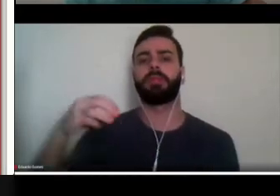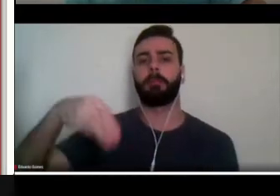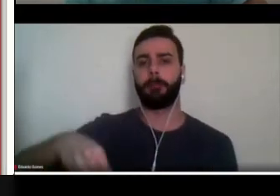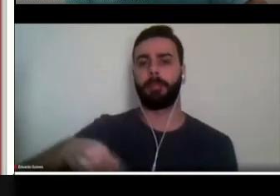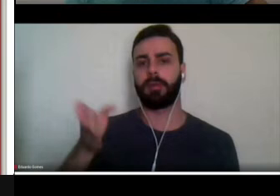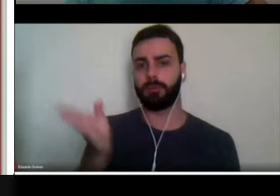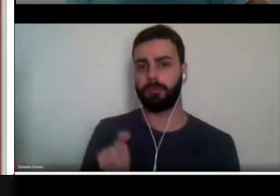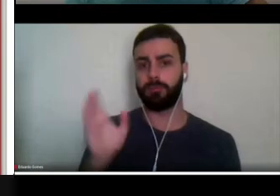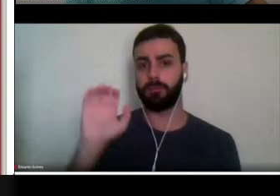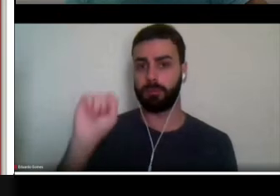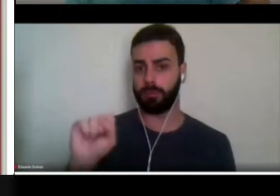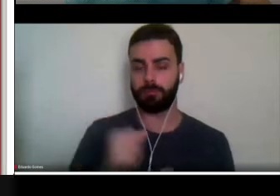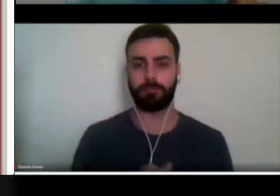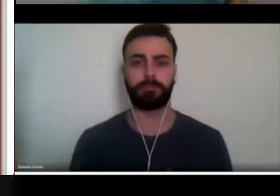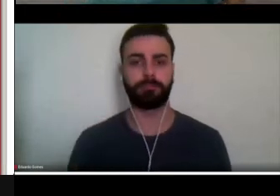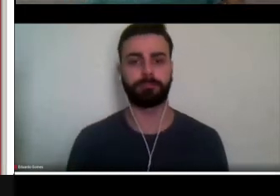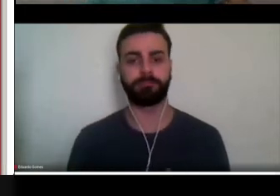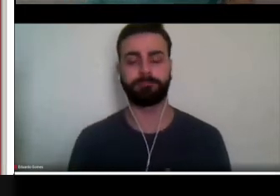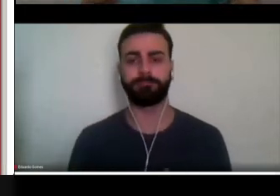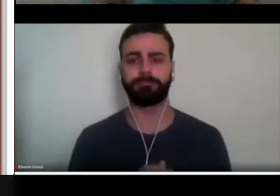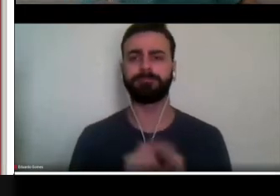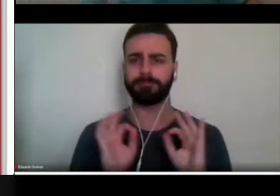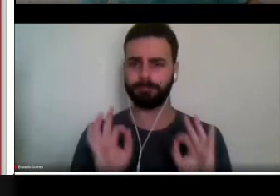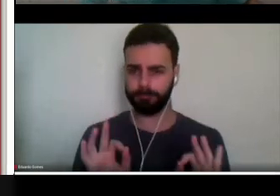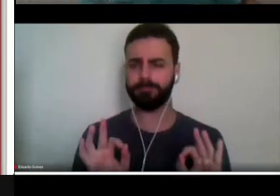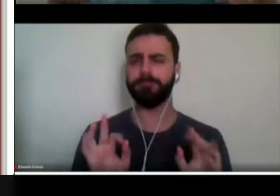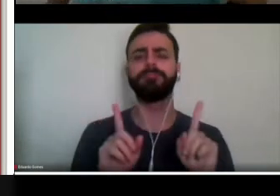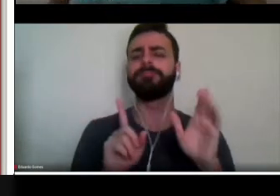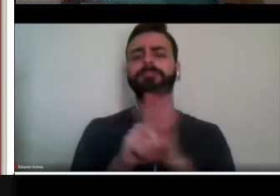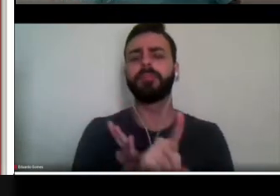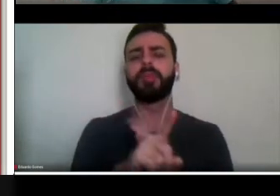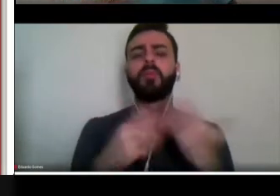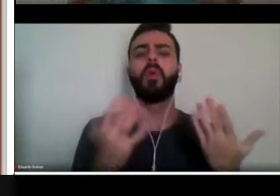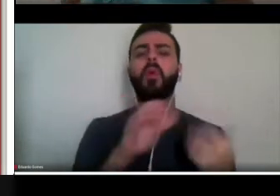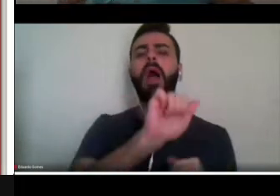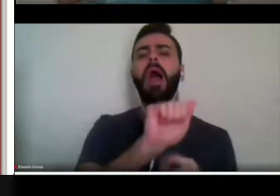Certo? E quem que é esse A2? Esse A2